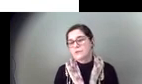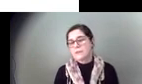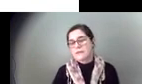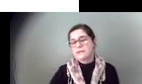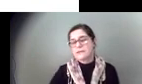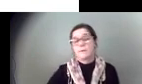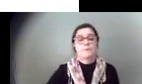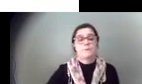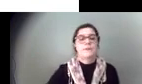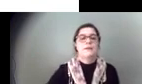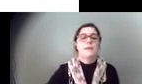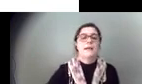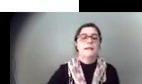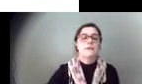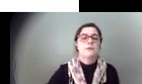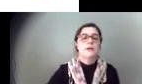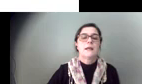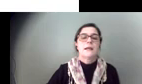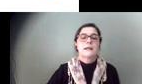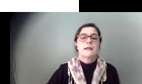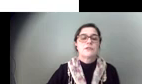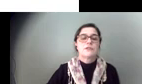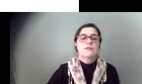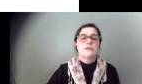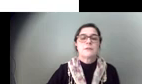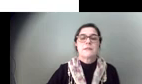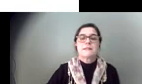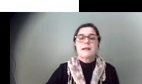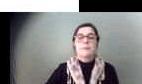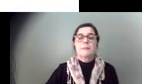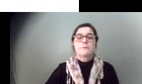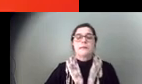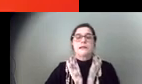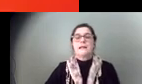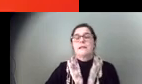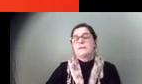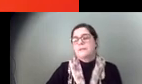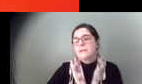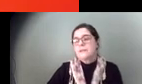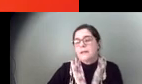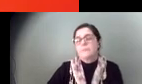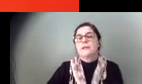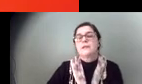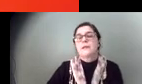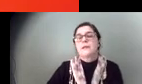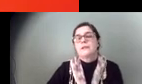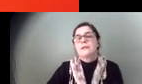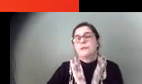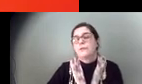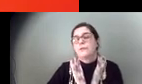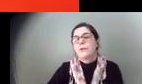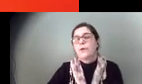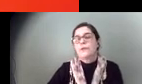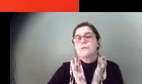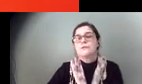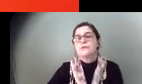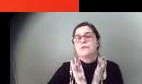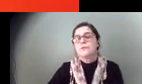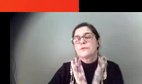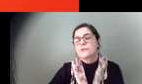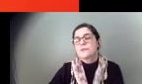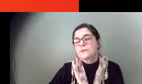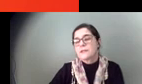de formação? Então, é isso que a gente vai precisar levantar. Então, aqui vai ter um form,